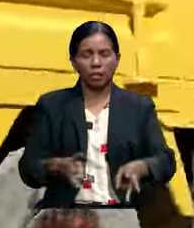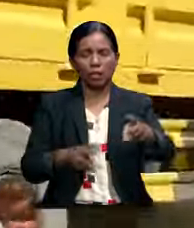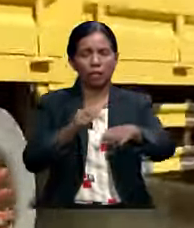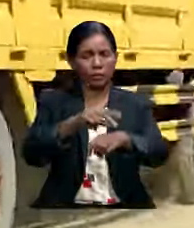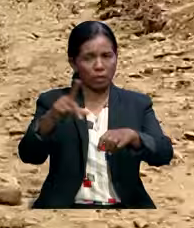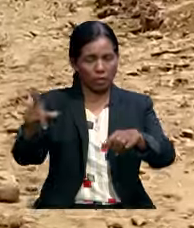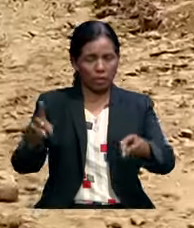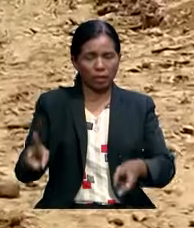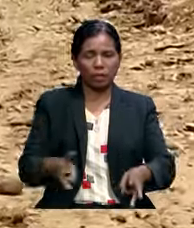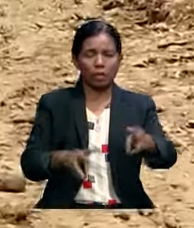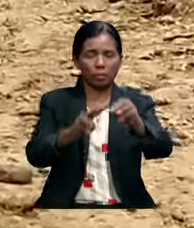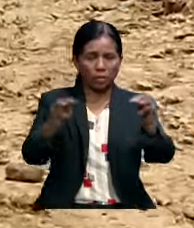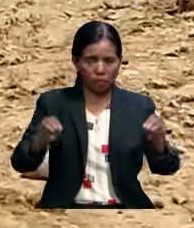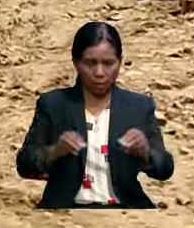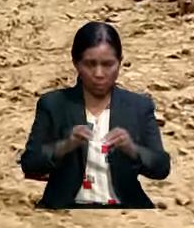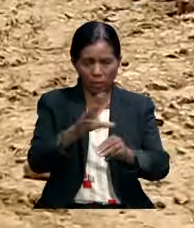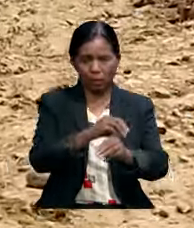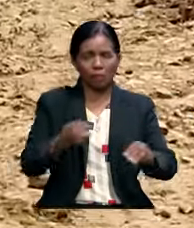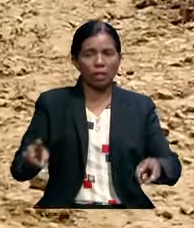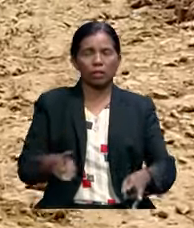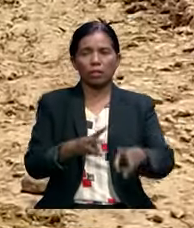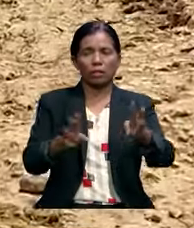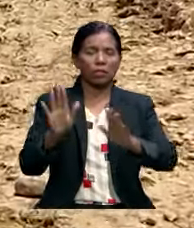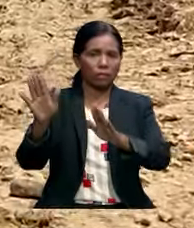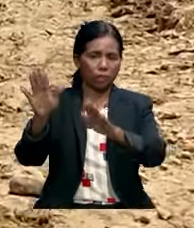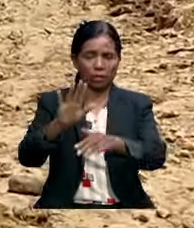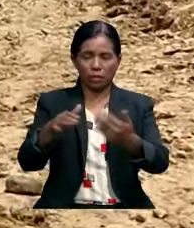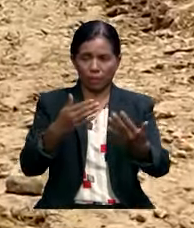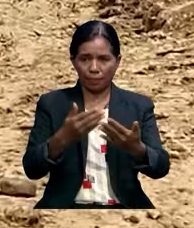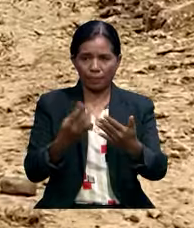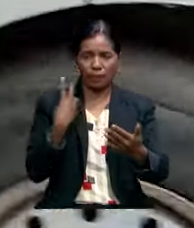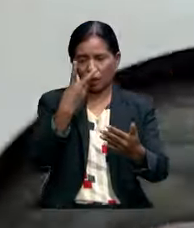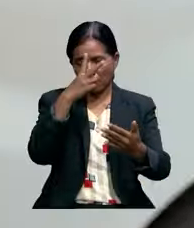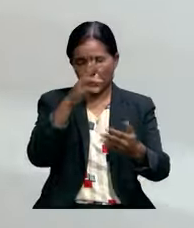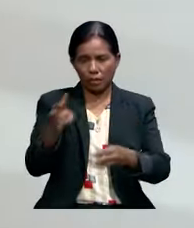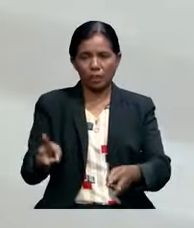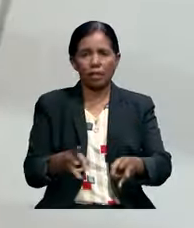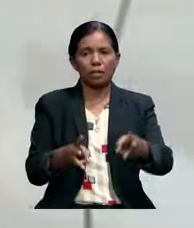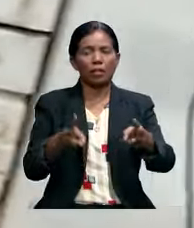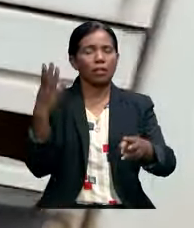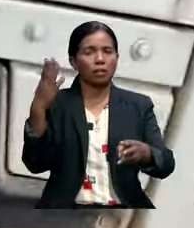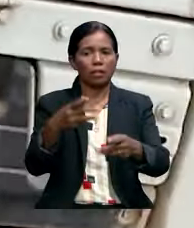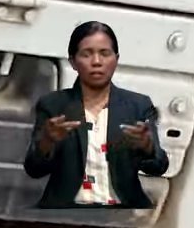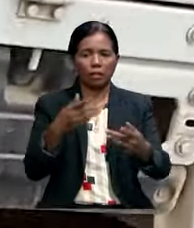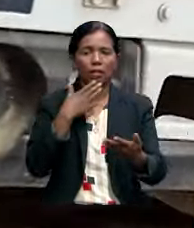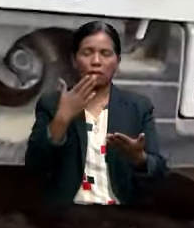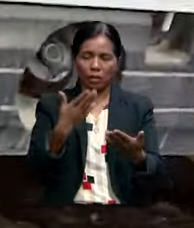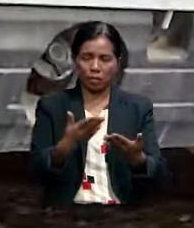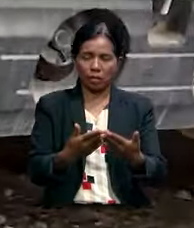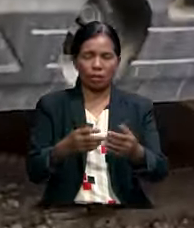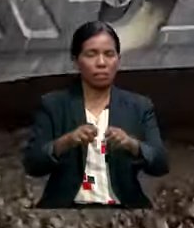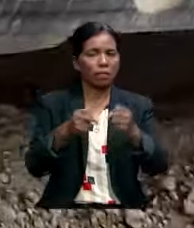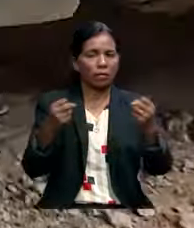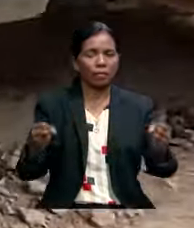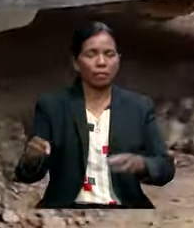município, não estrada rural, será. Estrada nacional quase 74% nem a condição de cidade BKA, ba